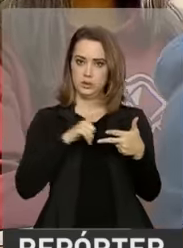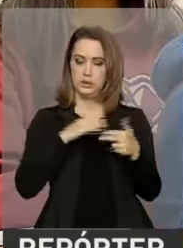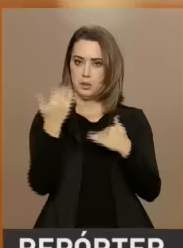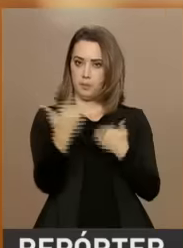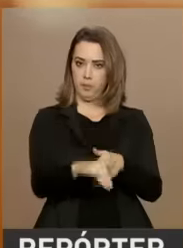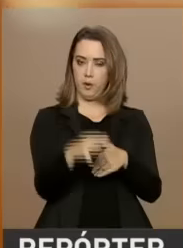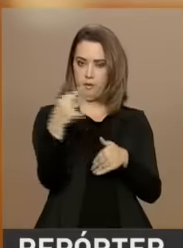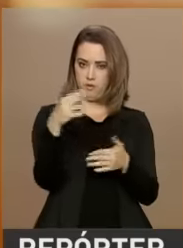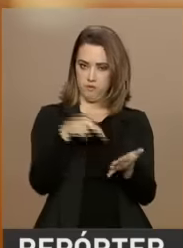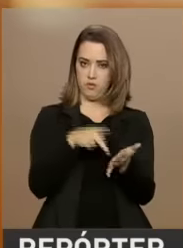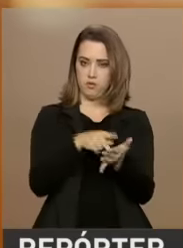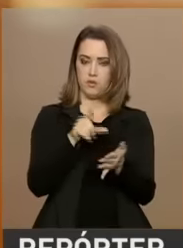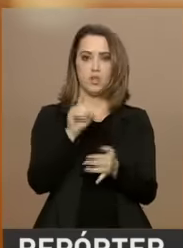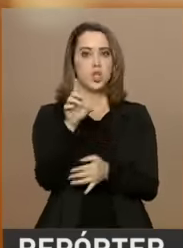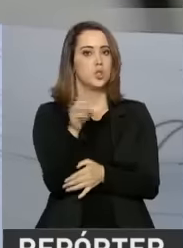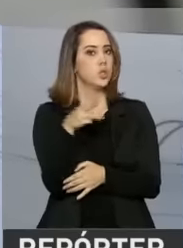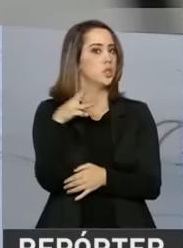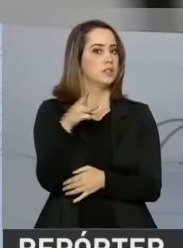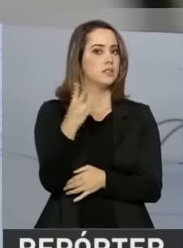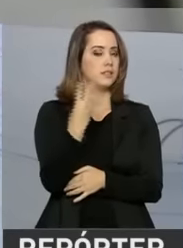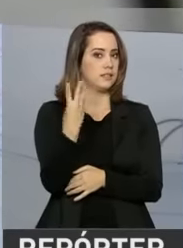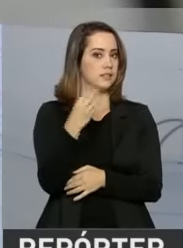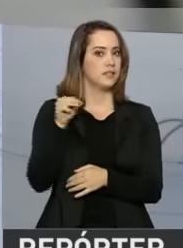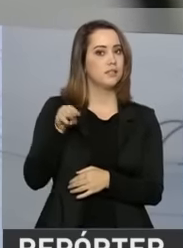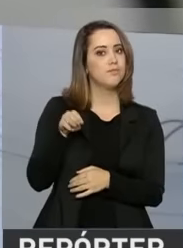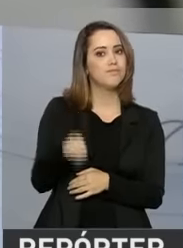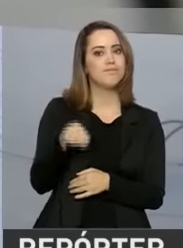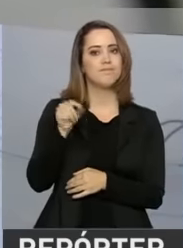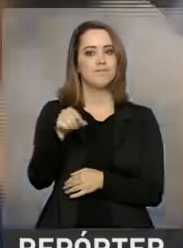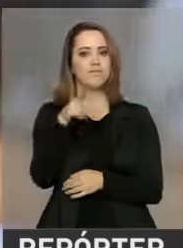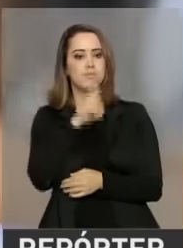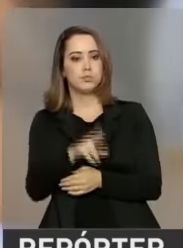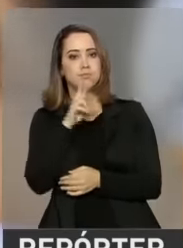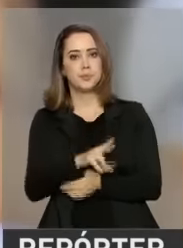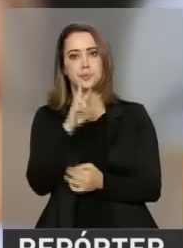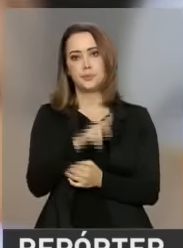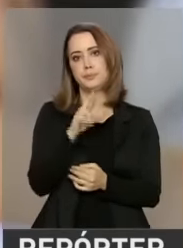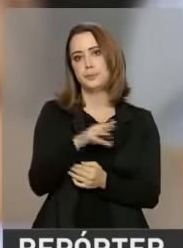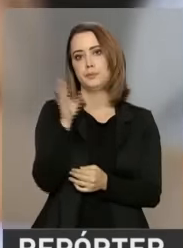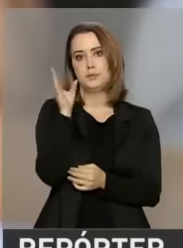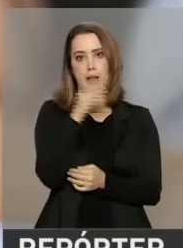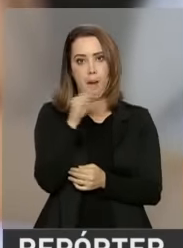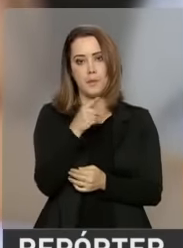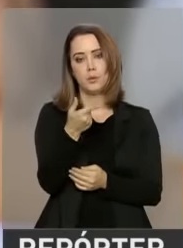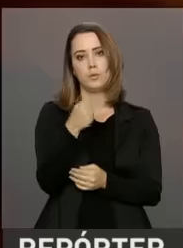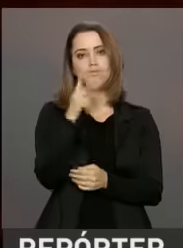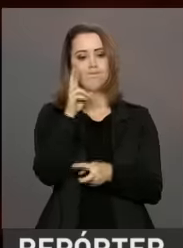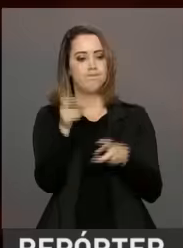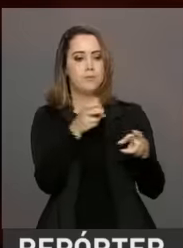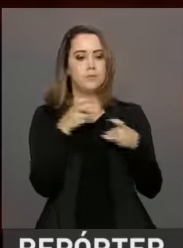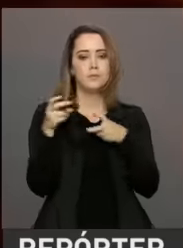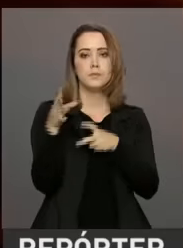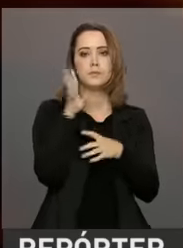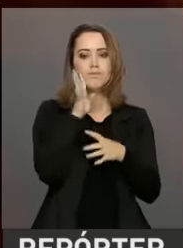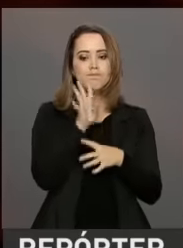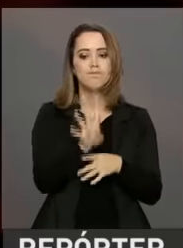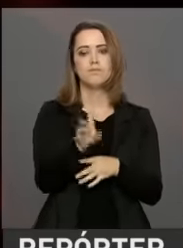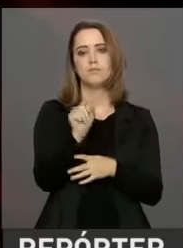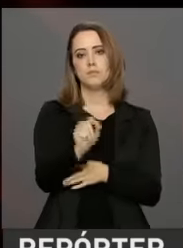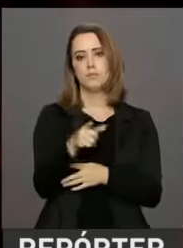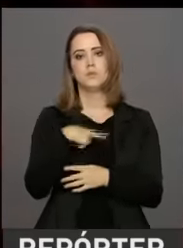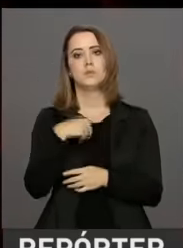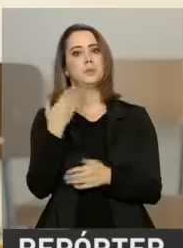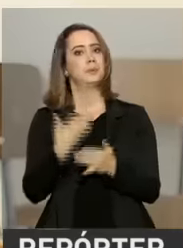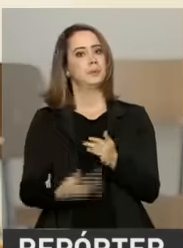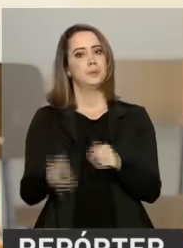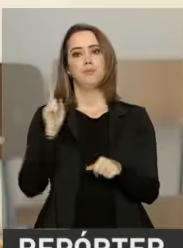TM menos de 3 minutos para responder cada questão quem não estiver atento pode perder essa corrida contra